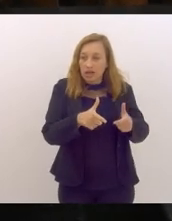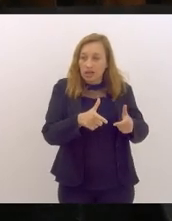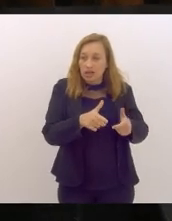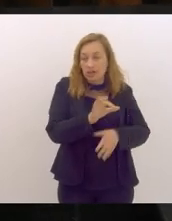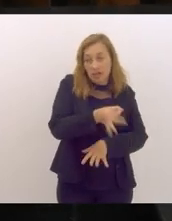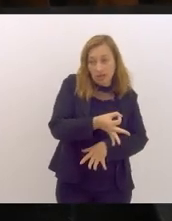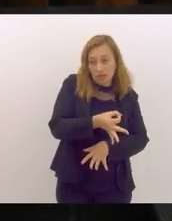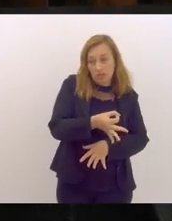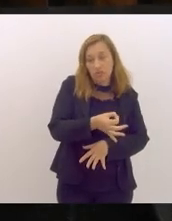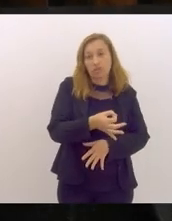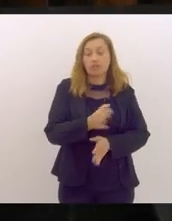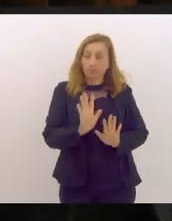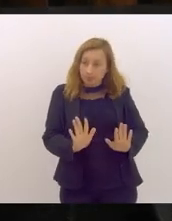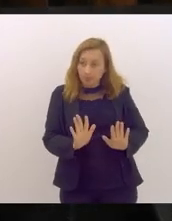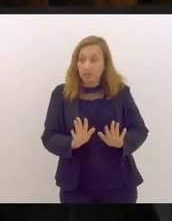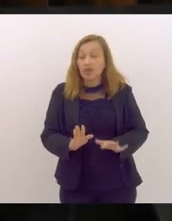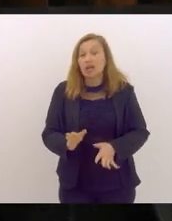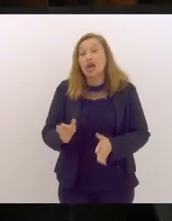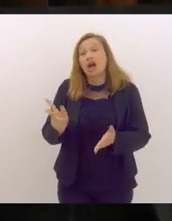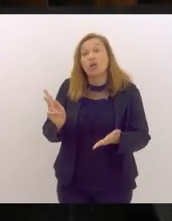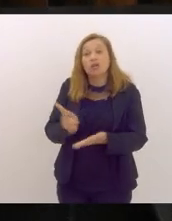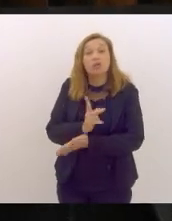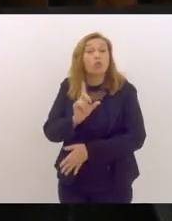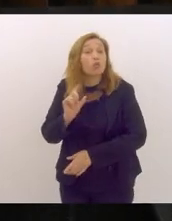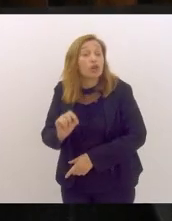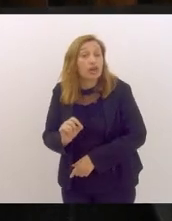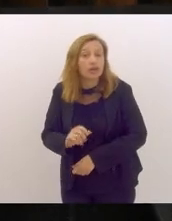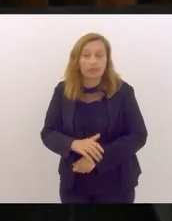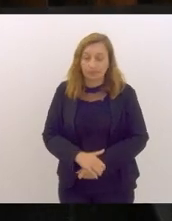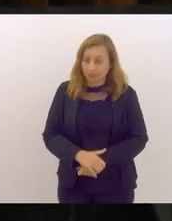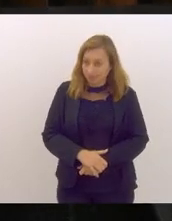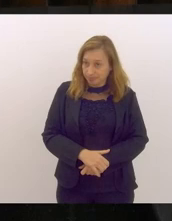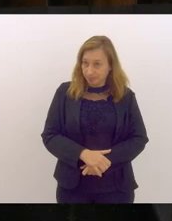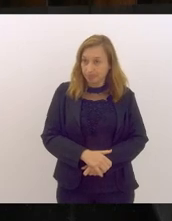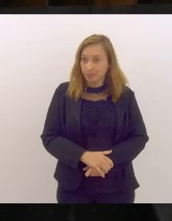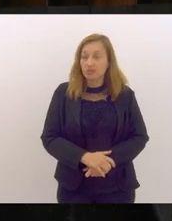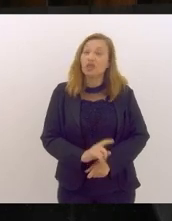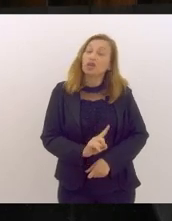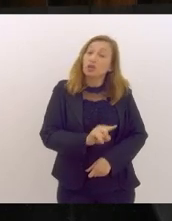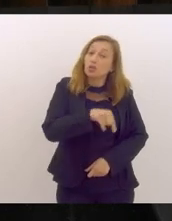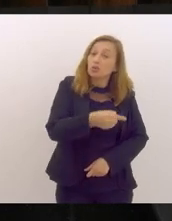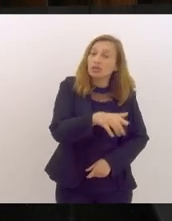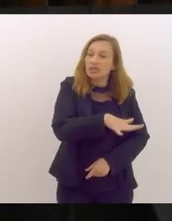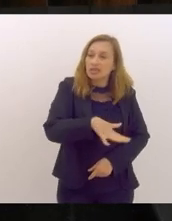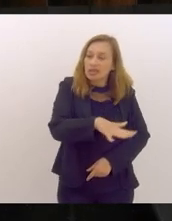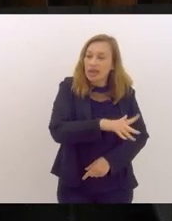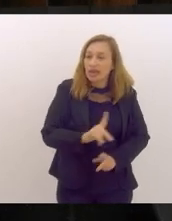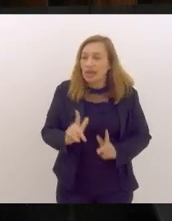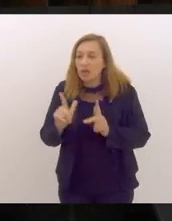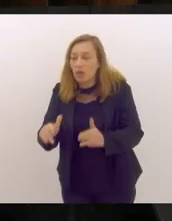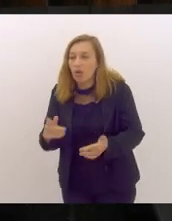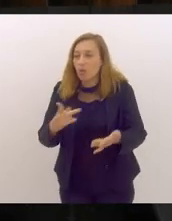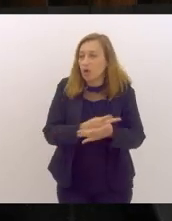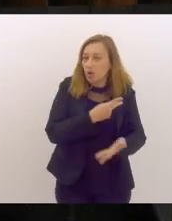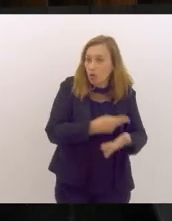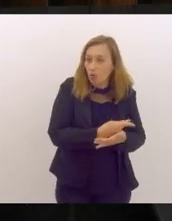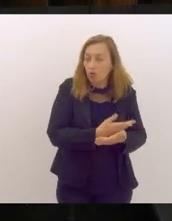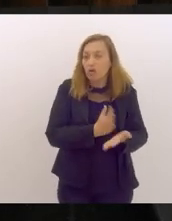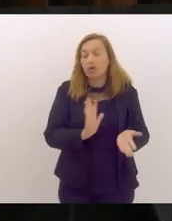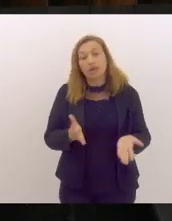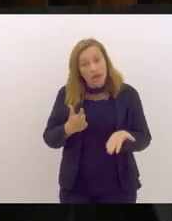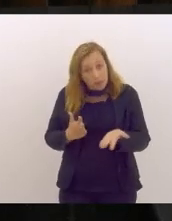verificamos que tal fenômeno acontecia em outras áreas. E